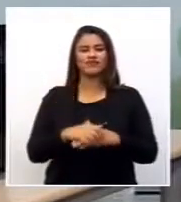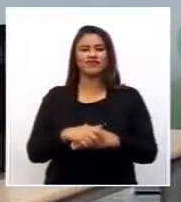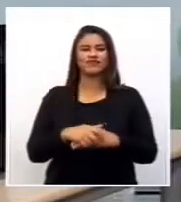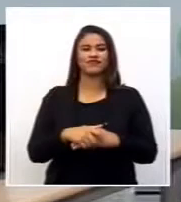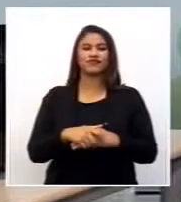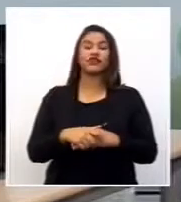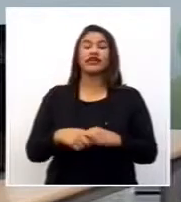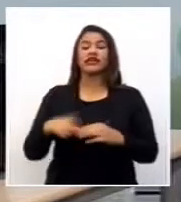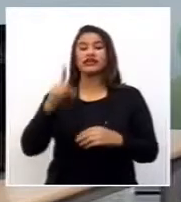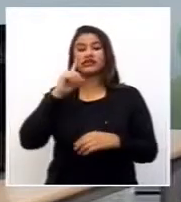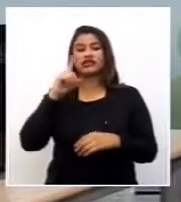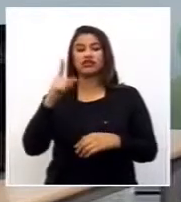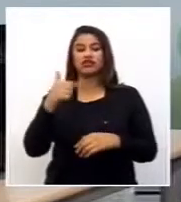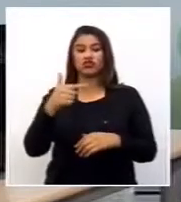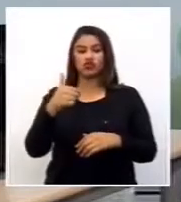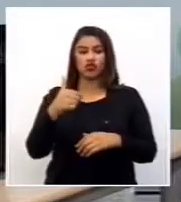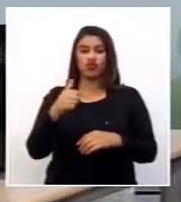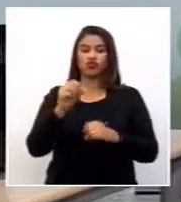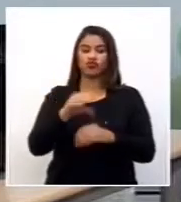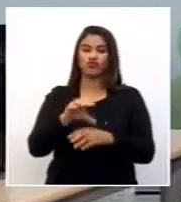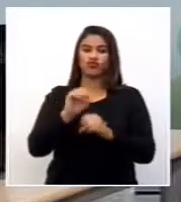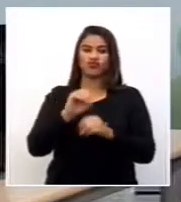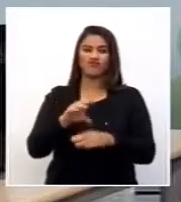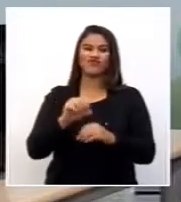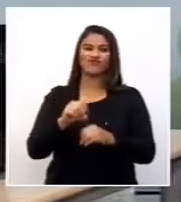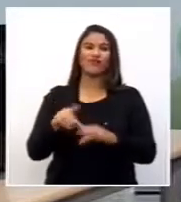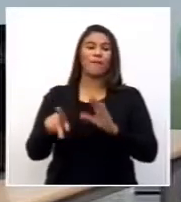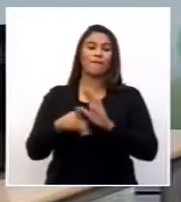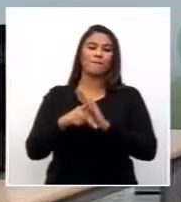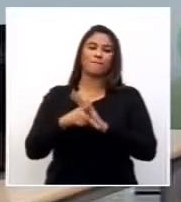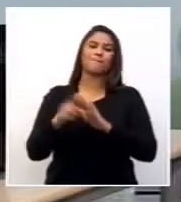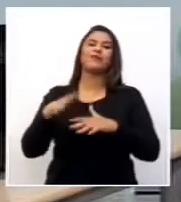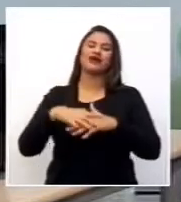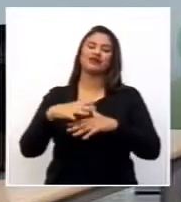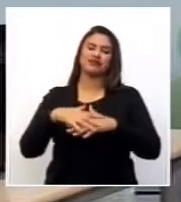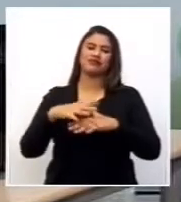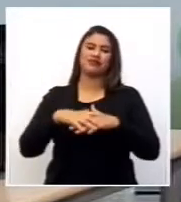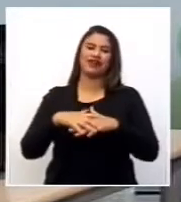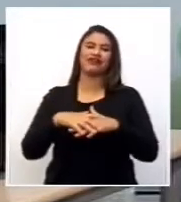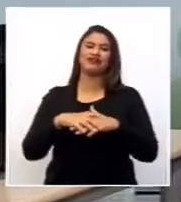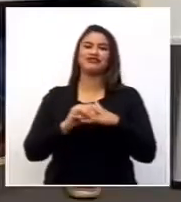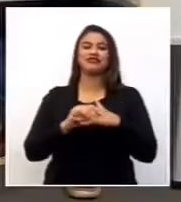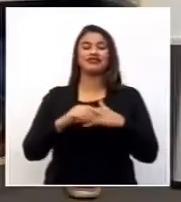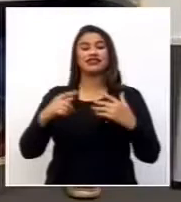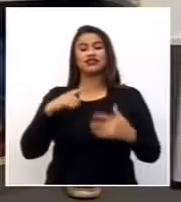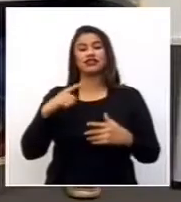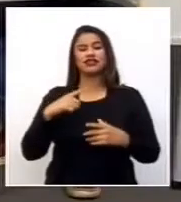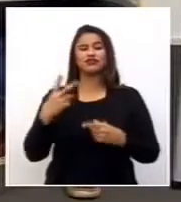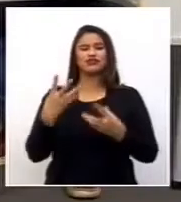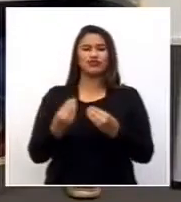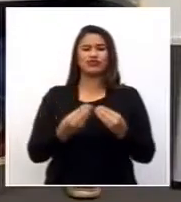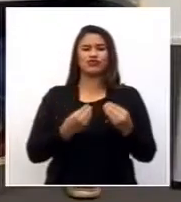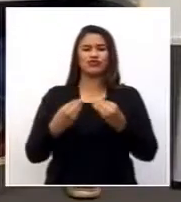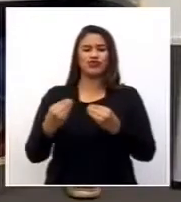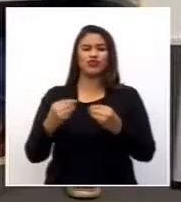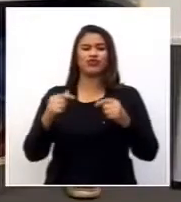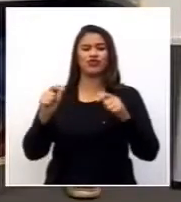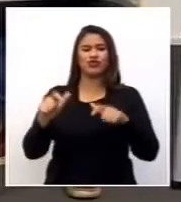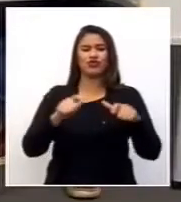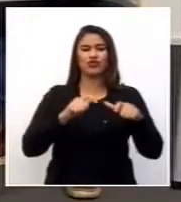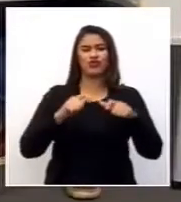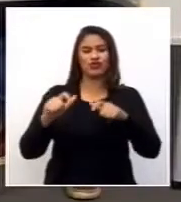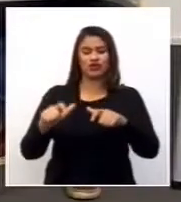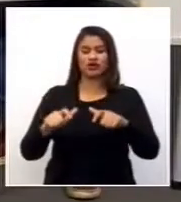da Educadora Matemática, tá vendo aí? Nessa perspectiva. E dentro da área da ciência e natureza também muitas, né, ambientes que você pode